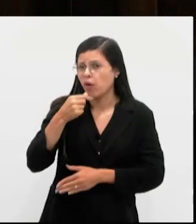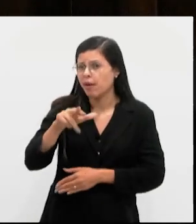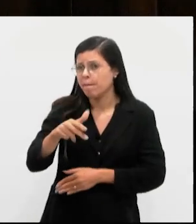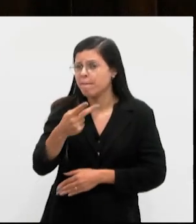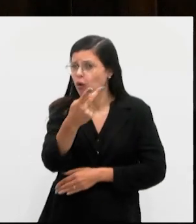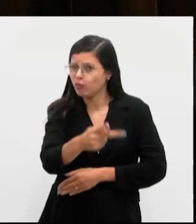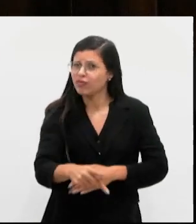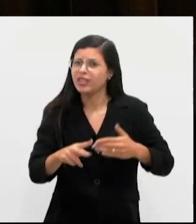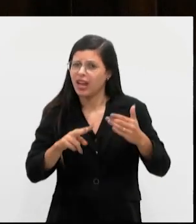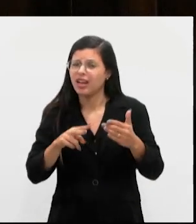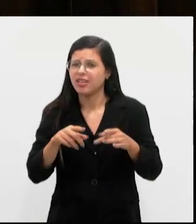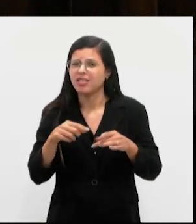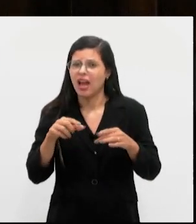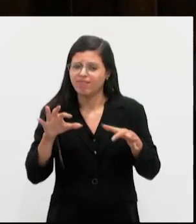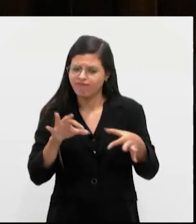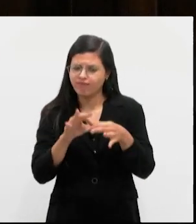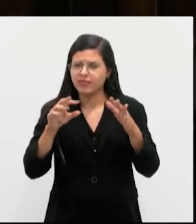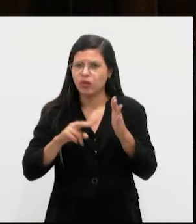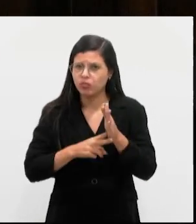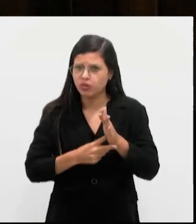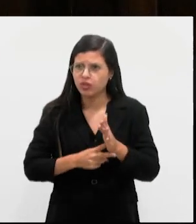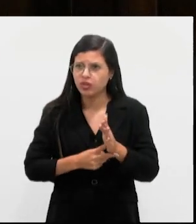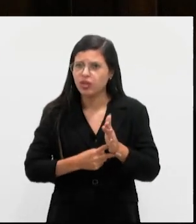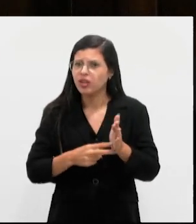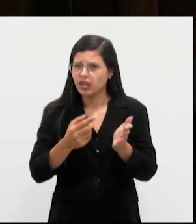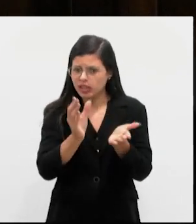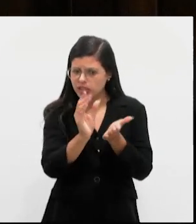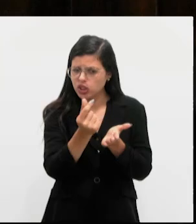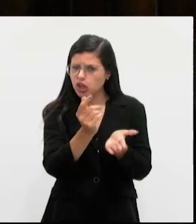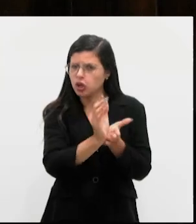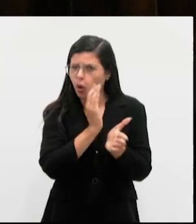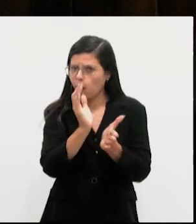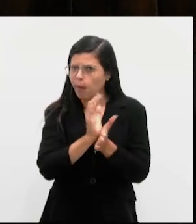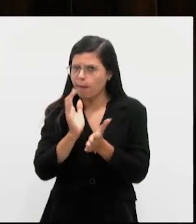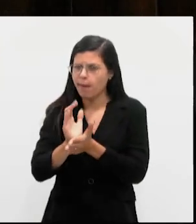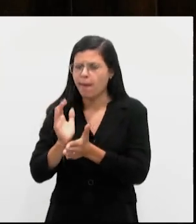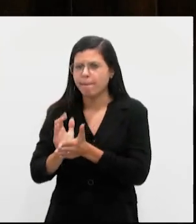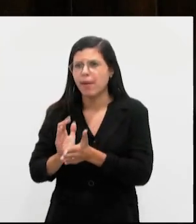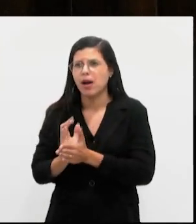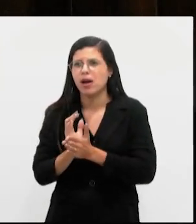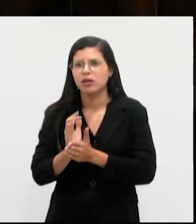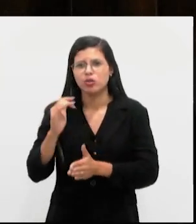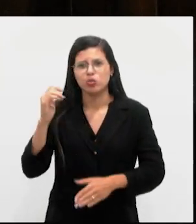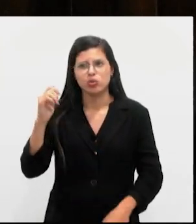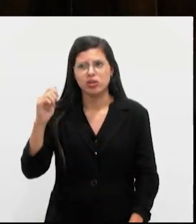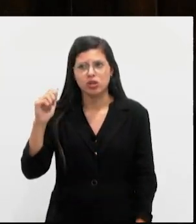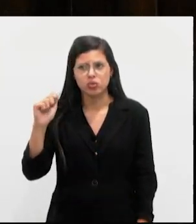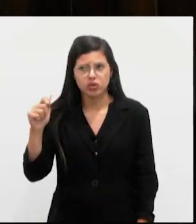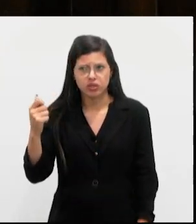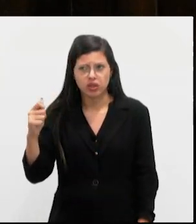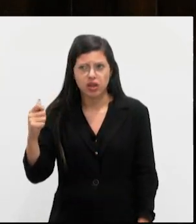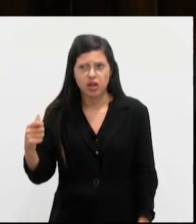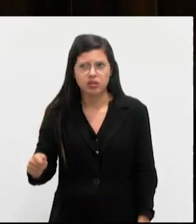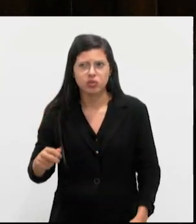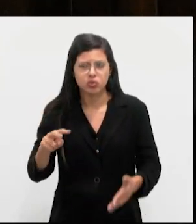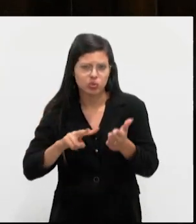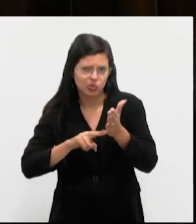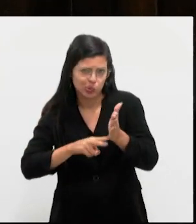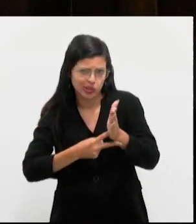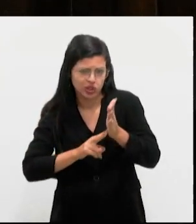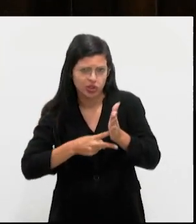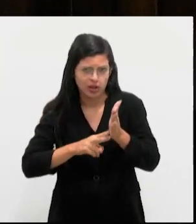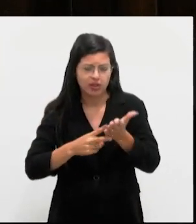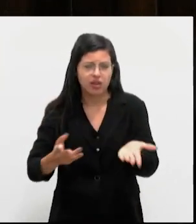sindicato, um dos que mais receberam dinheiro dos associados, dos